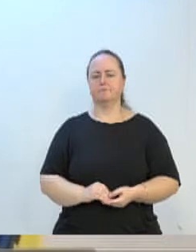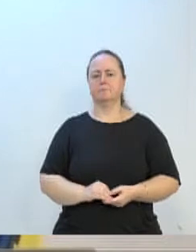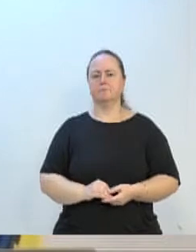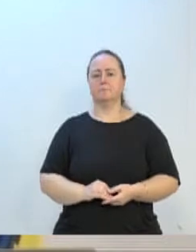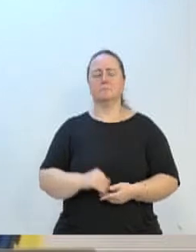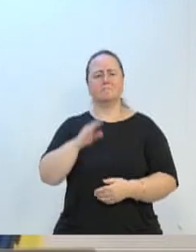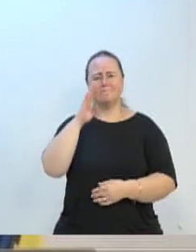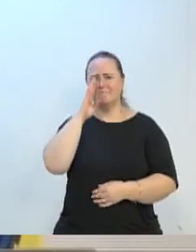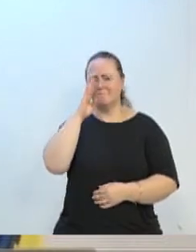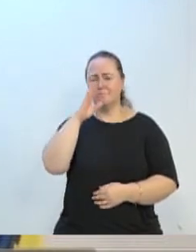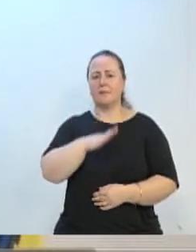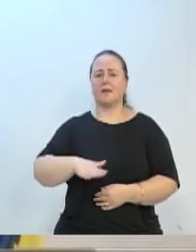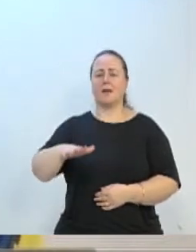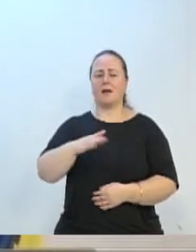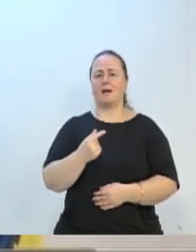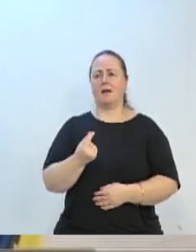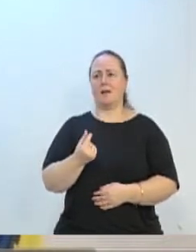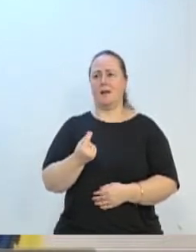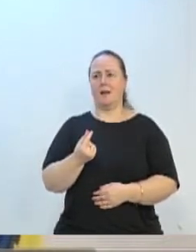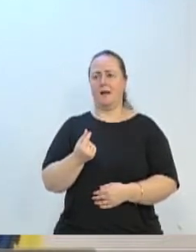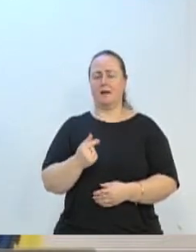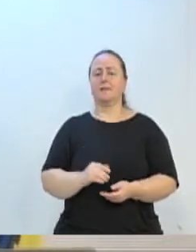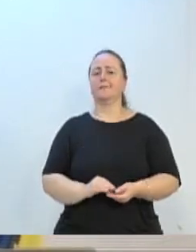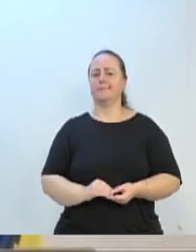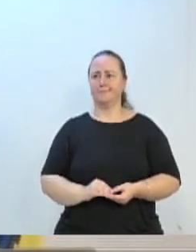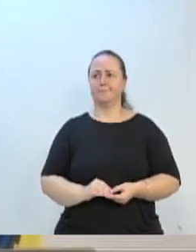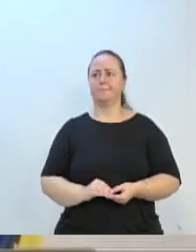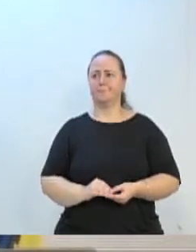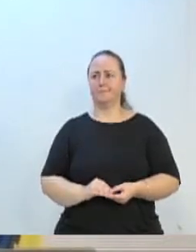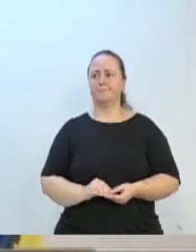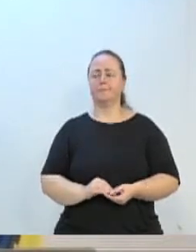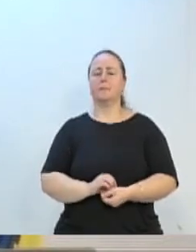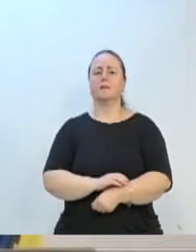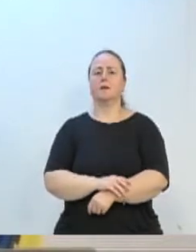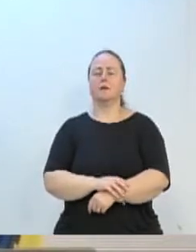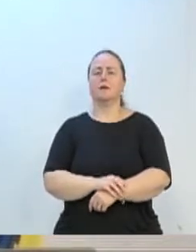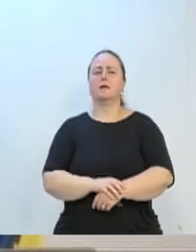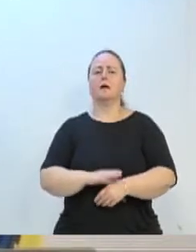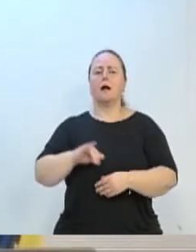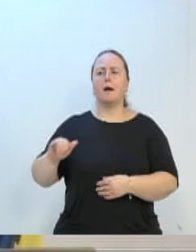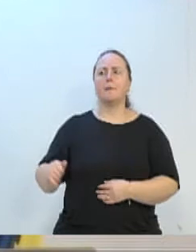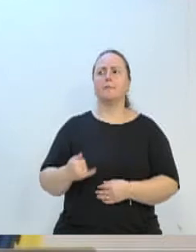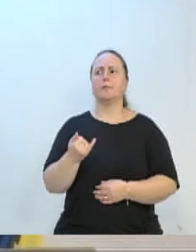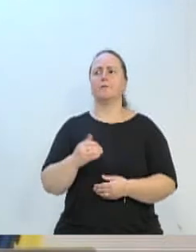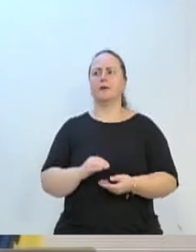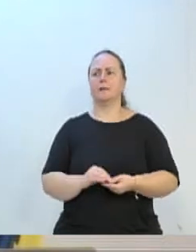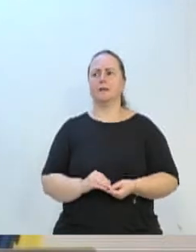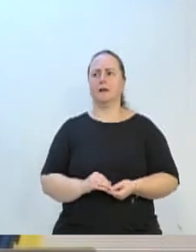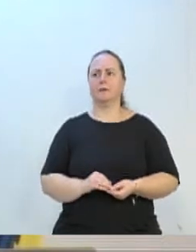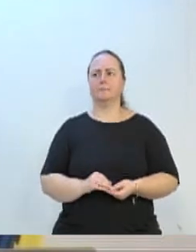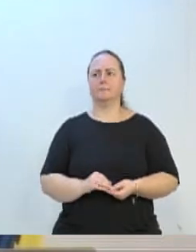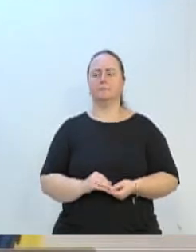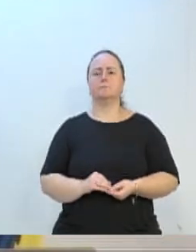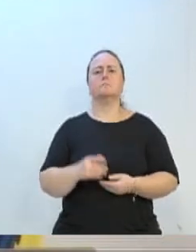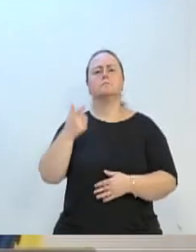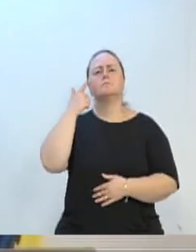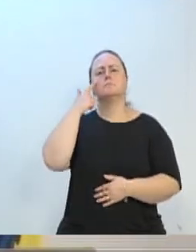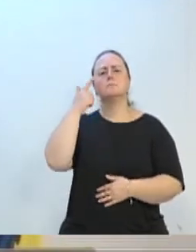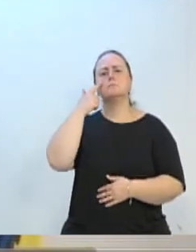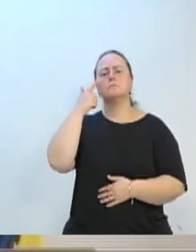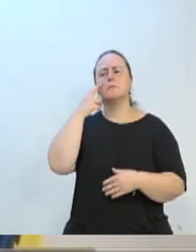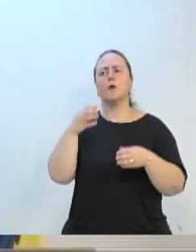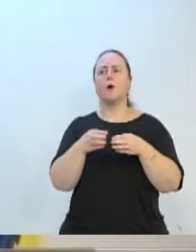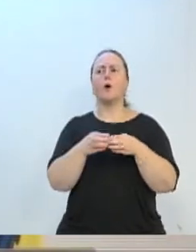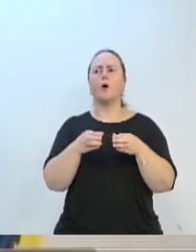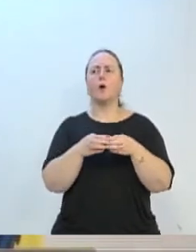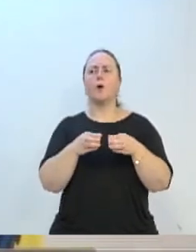financeira eu quero aproveitar aqui Vereador Tuca senhores vereadores e ver o público da internet se eles estão